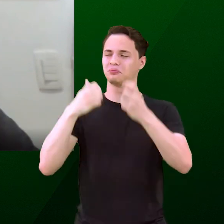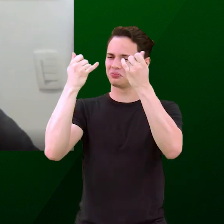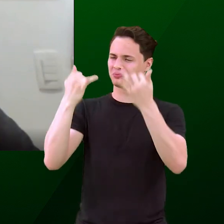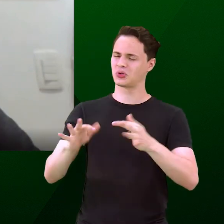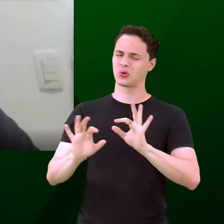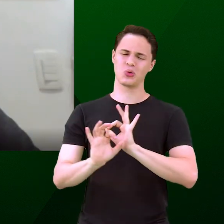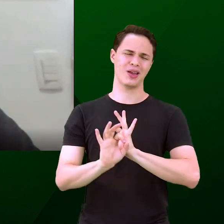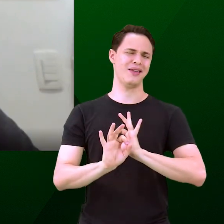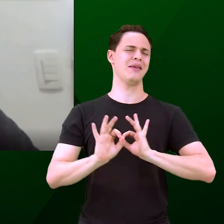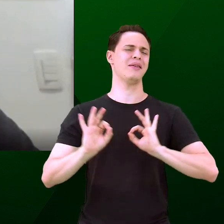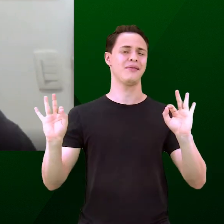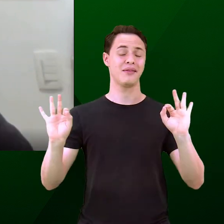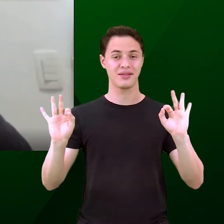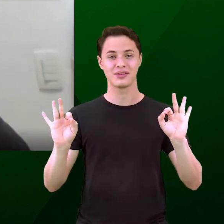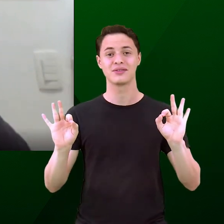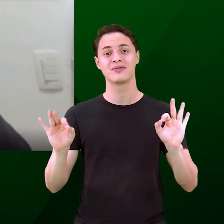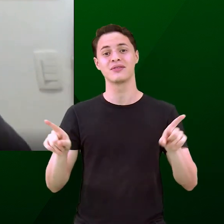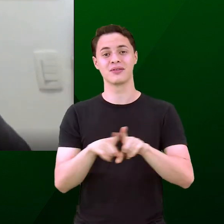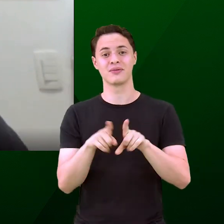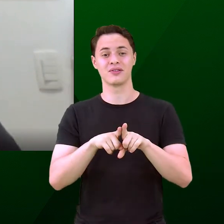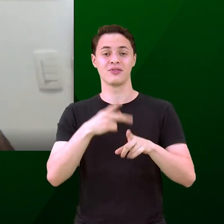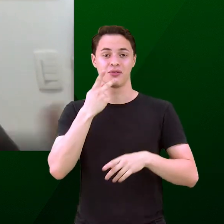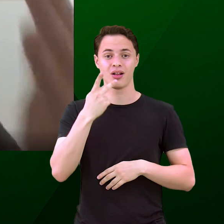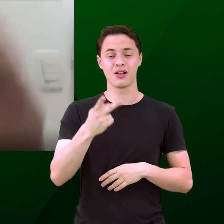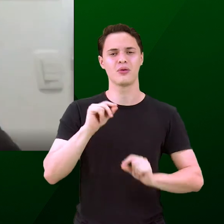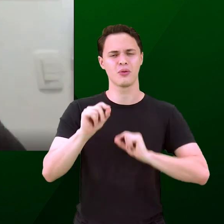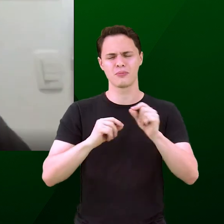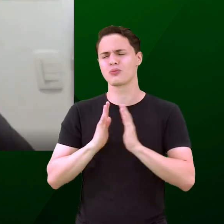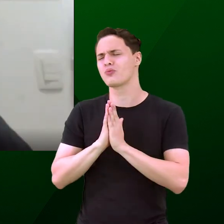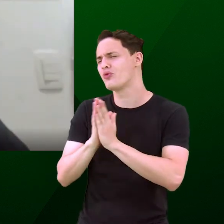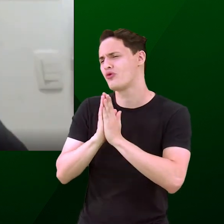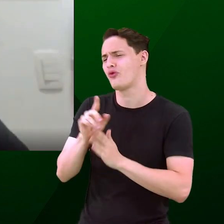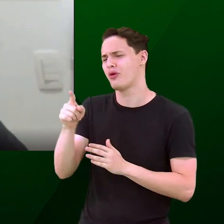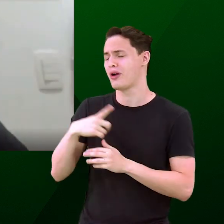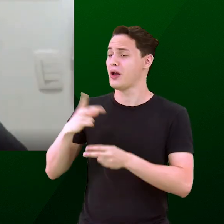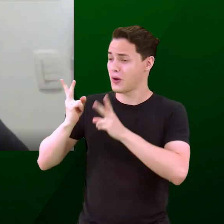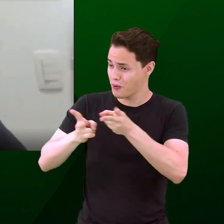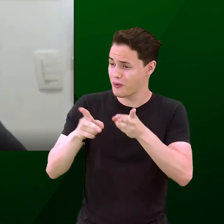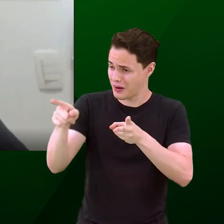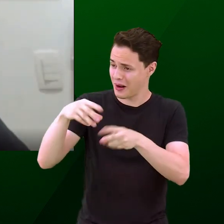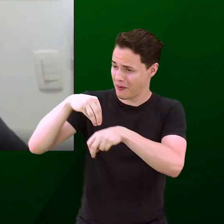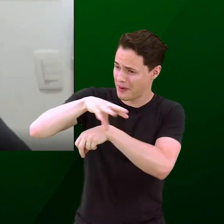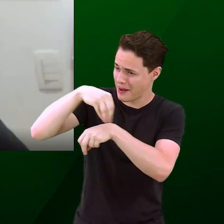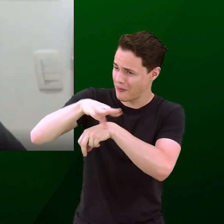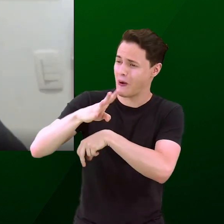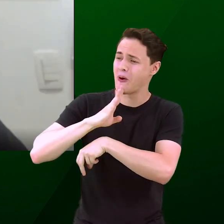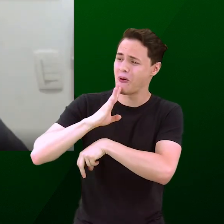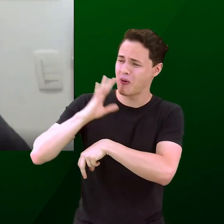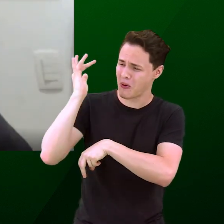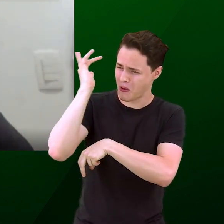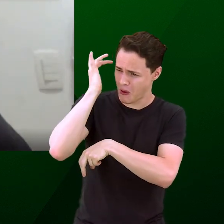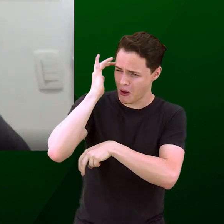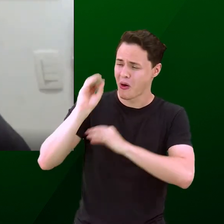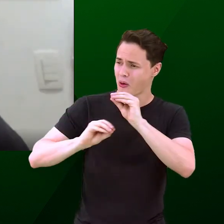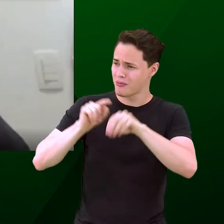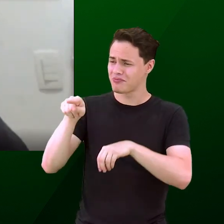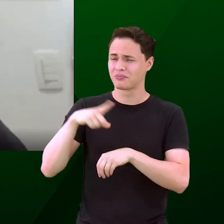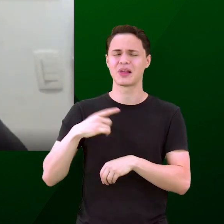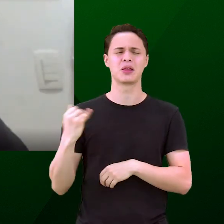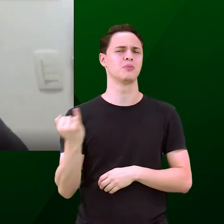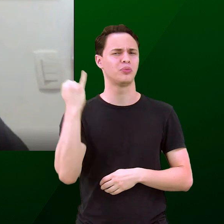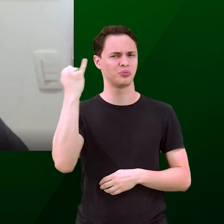chega primeiro lá. A gente não entra com o calcanhar, aí vai ter toda uma questão biomecânica. Se você entra com o calcanhar, você